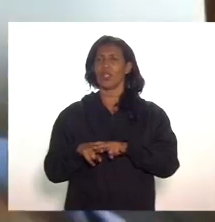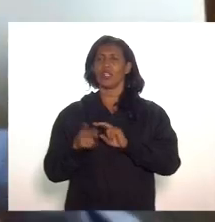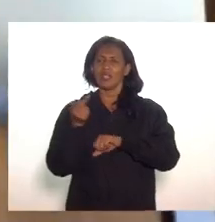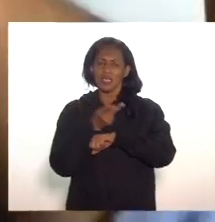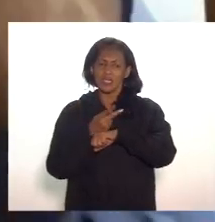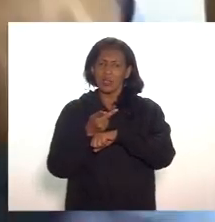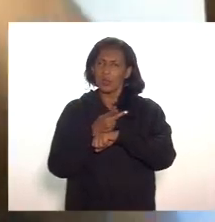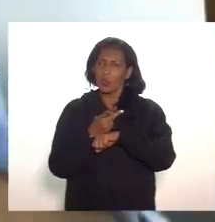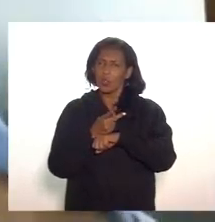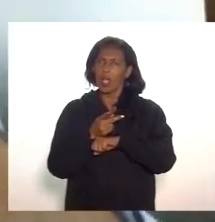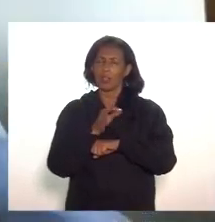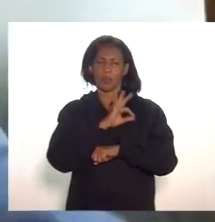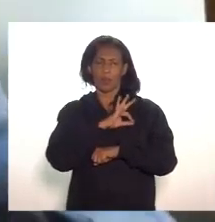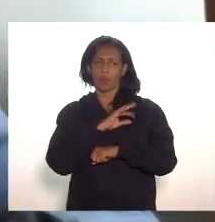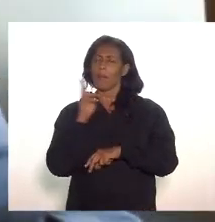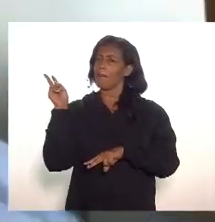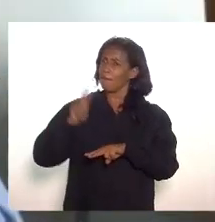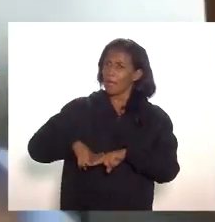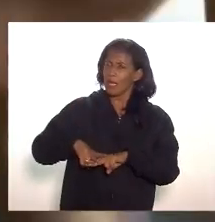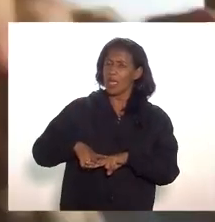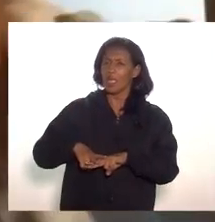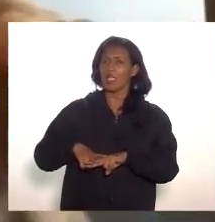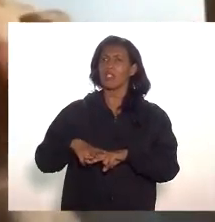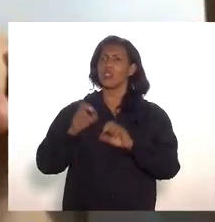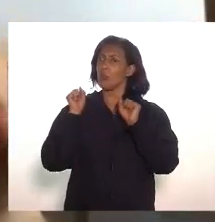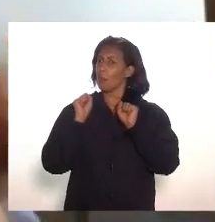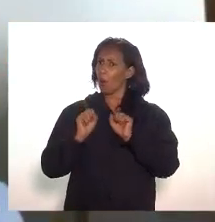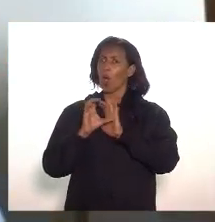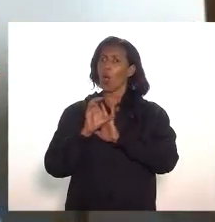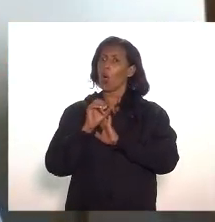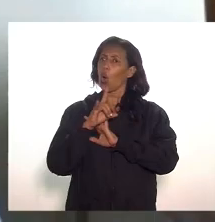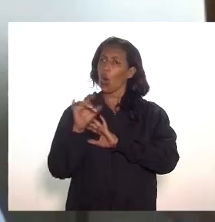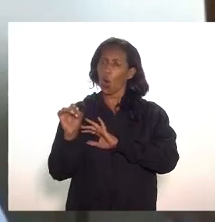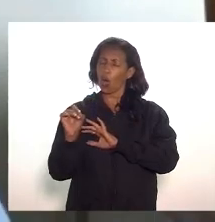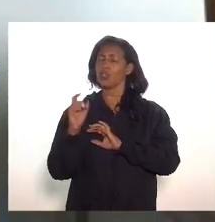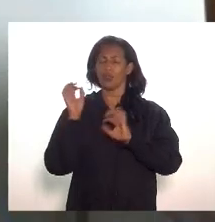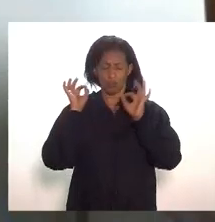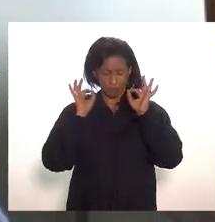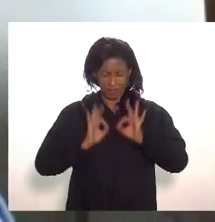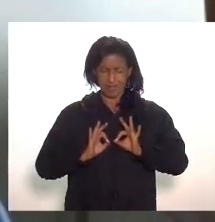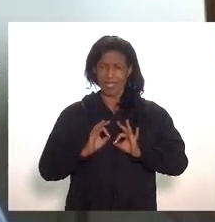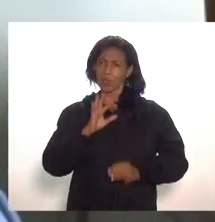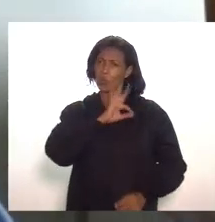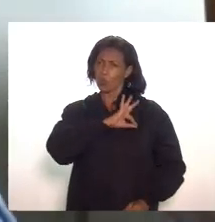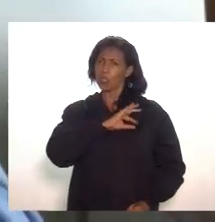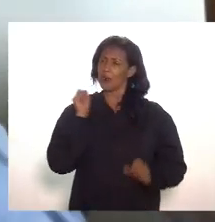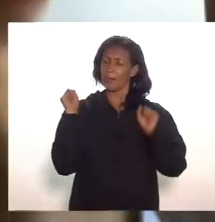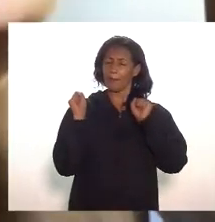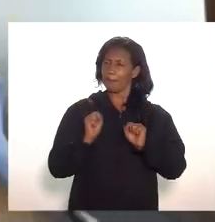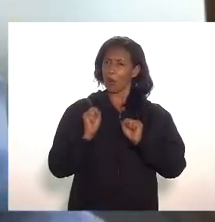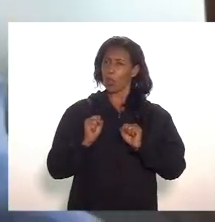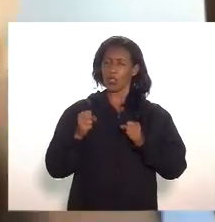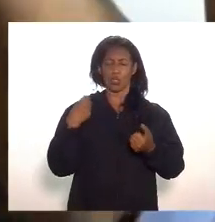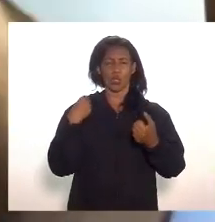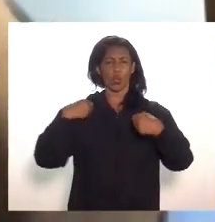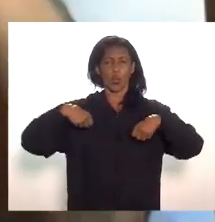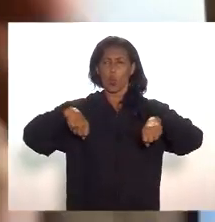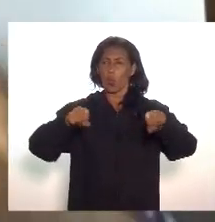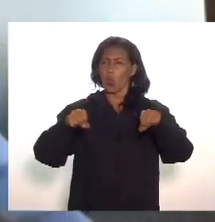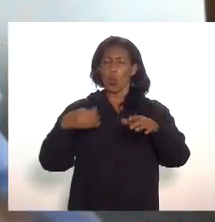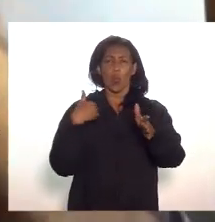pela polícia, prende. Tudo isso é código penal. Polícia Militar tem autoridade para fazer isso com motoboy ou com